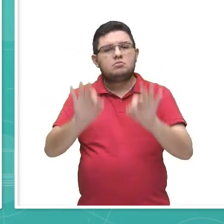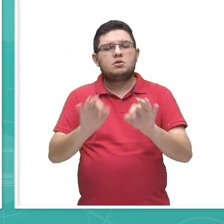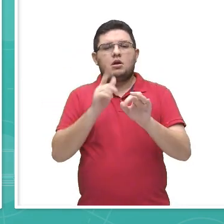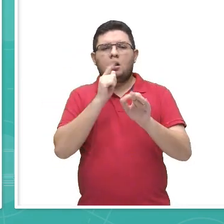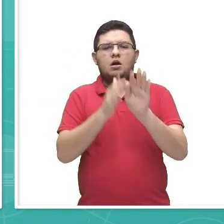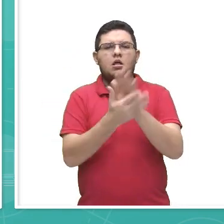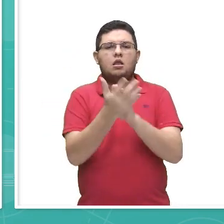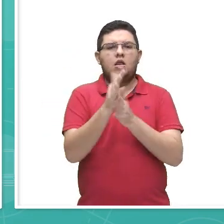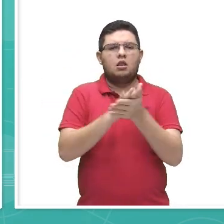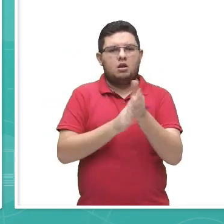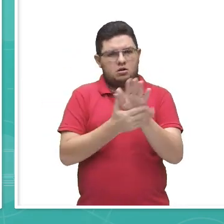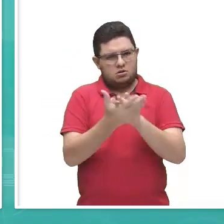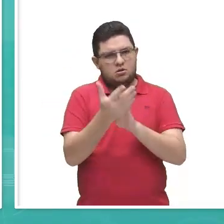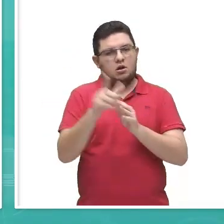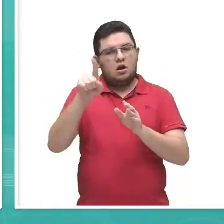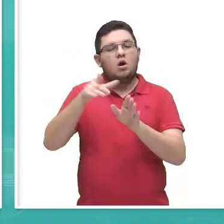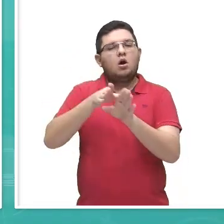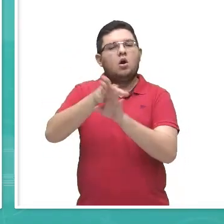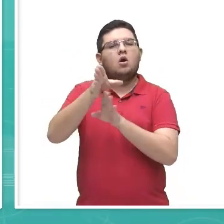que nossa